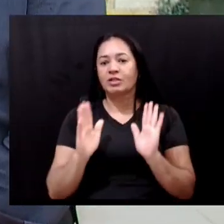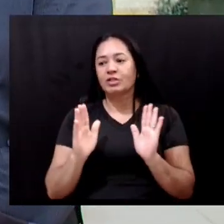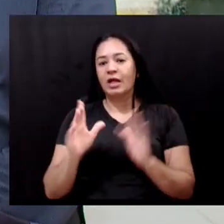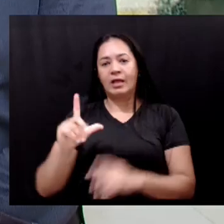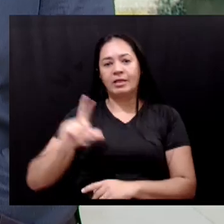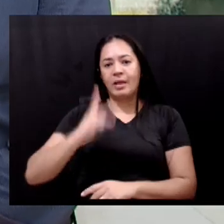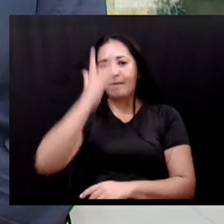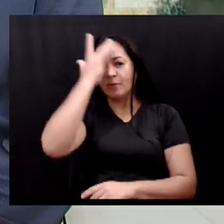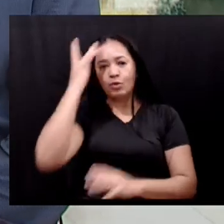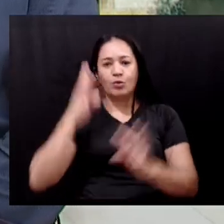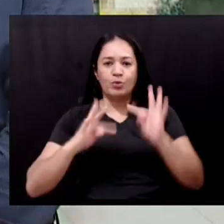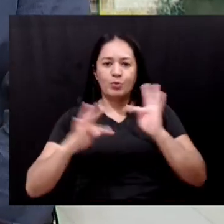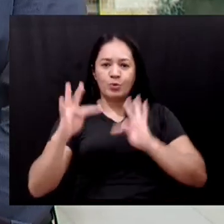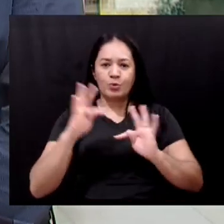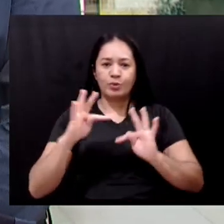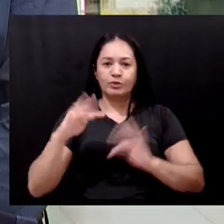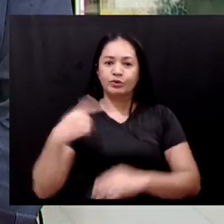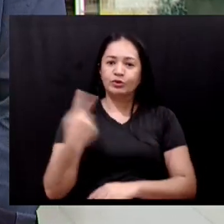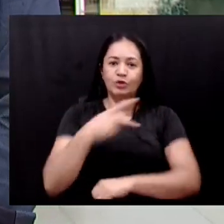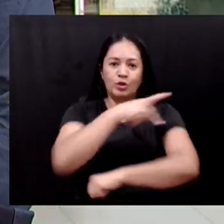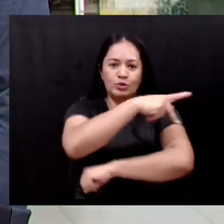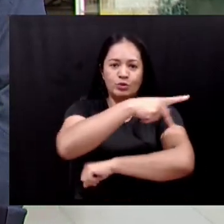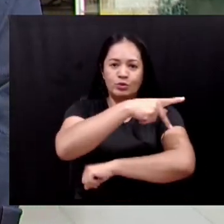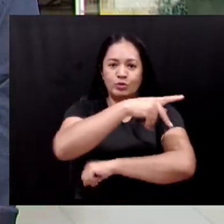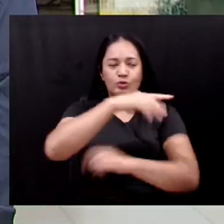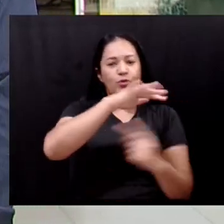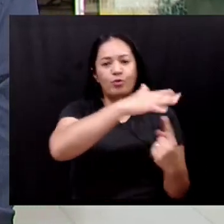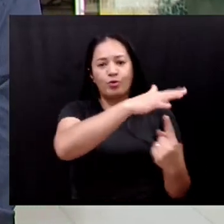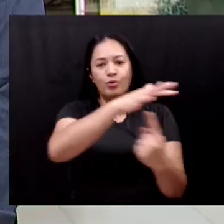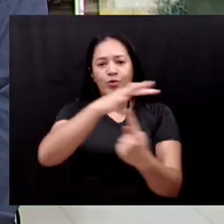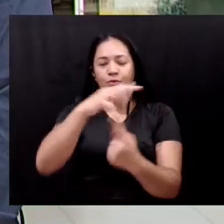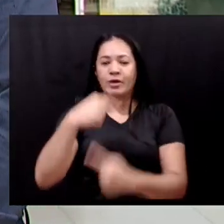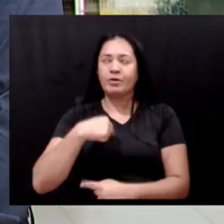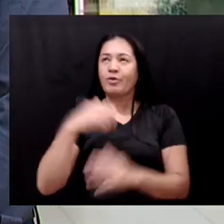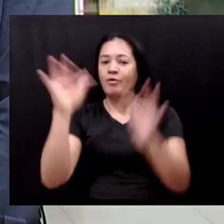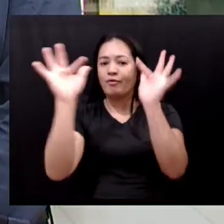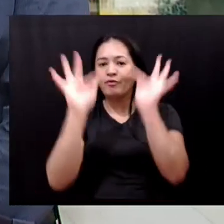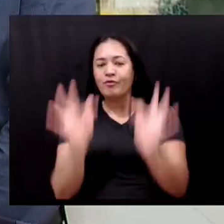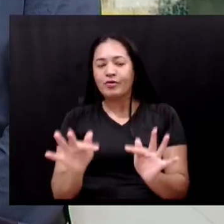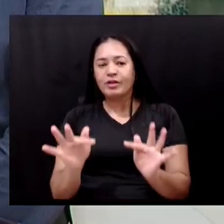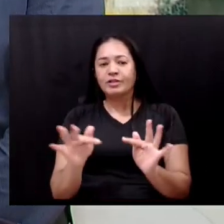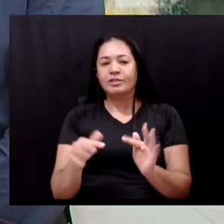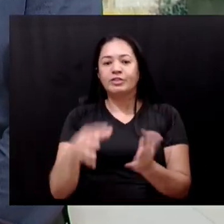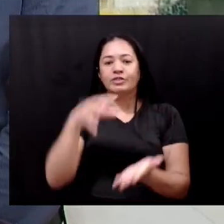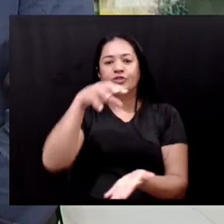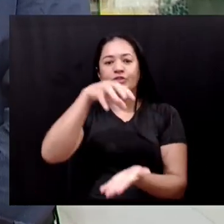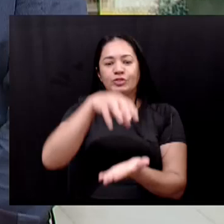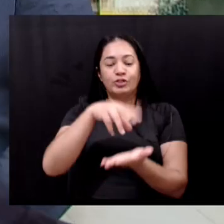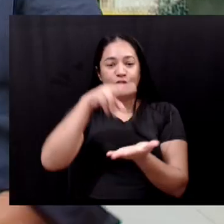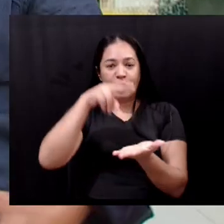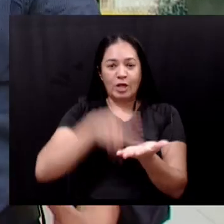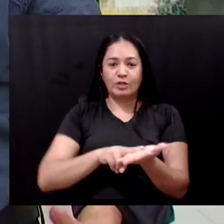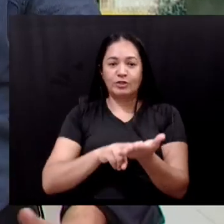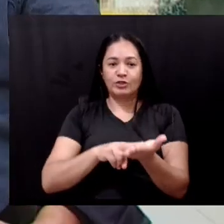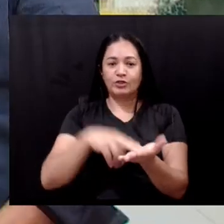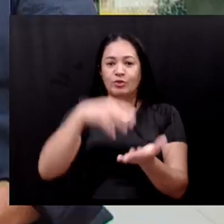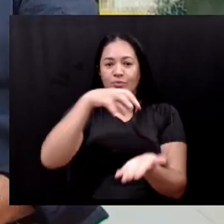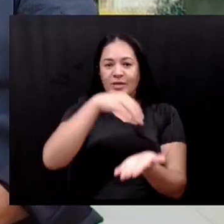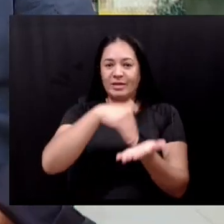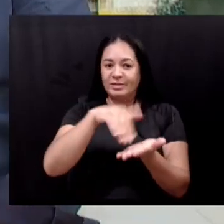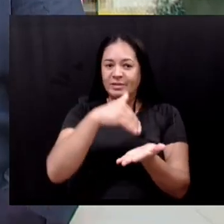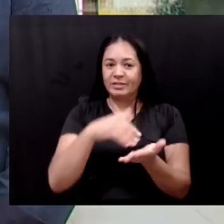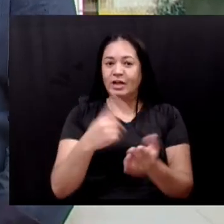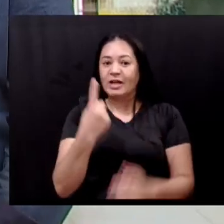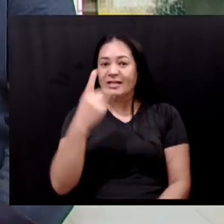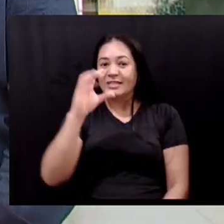nossos parques. Então, eu fico muito feliz de estar ocupando essa pasta e essa semana com mais de 100 atividades aí. As nossas APAs,